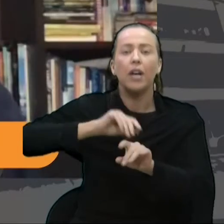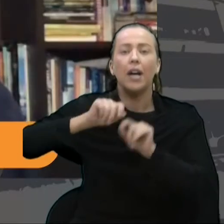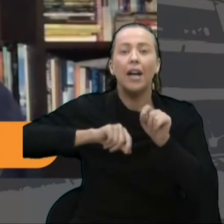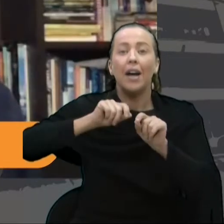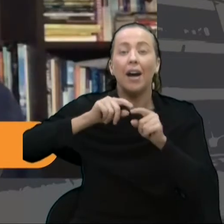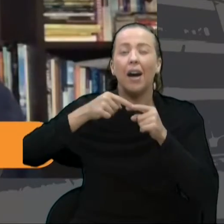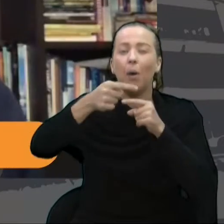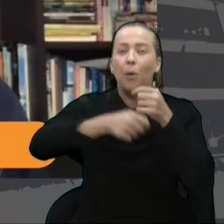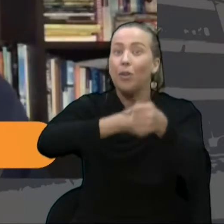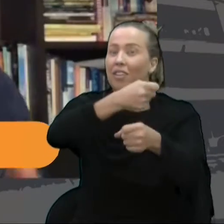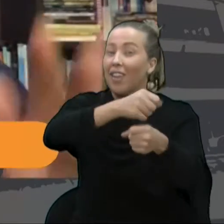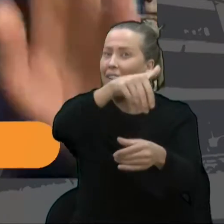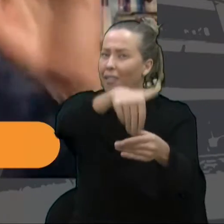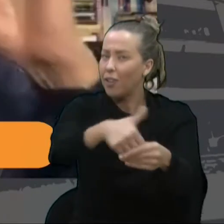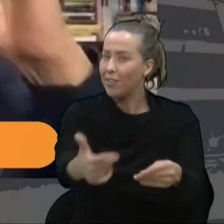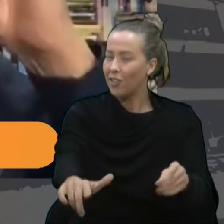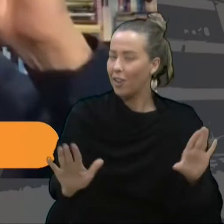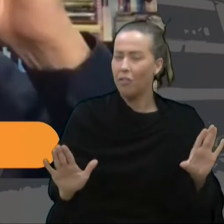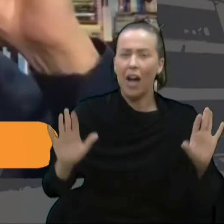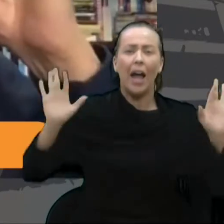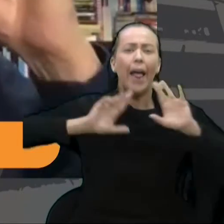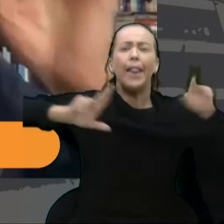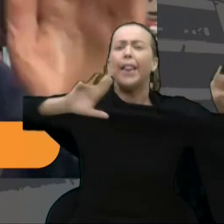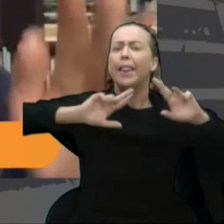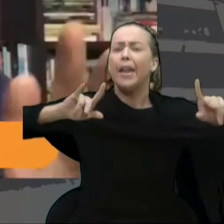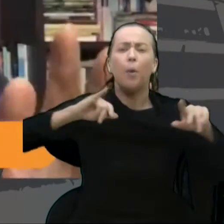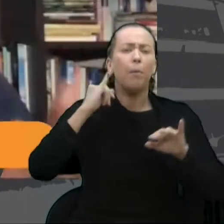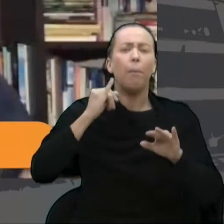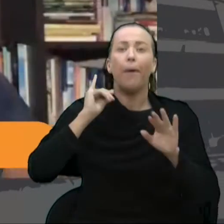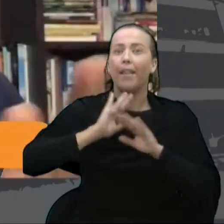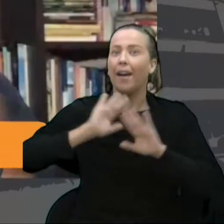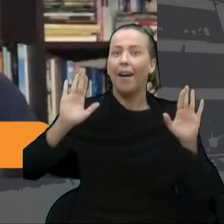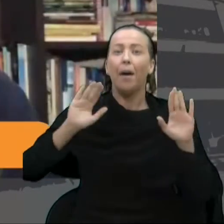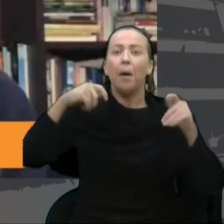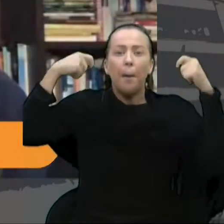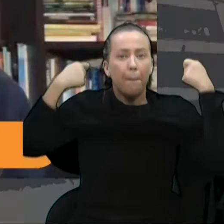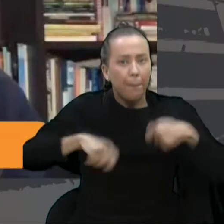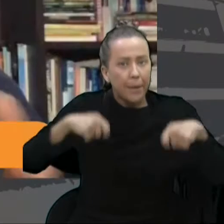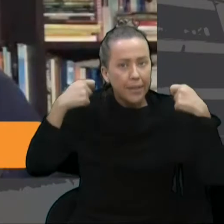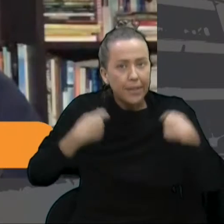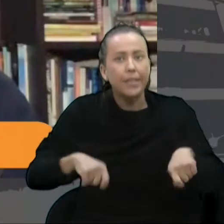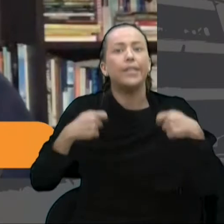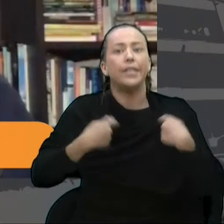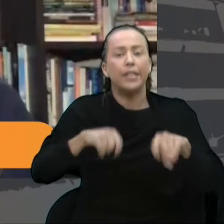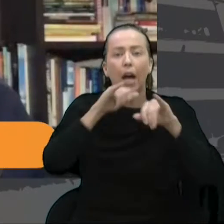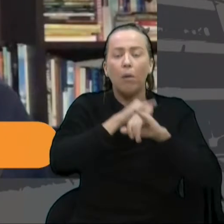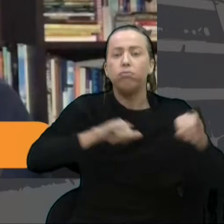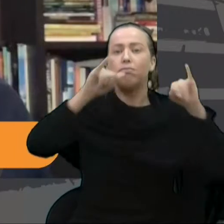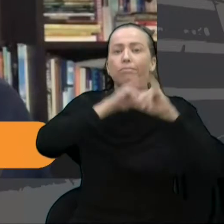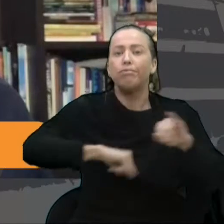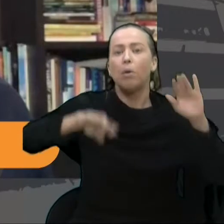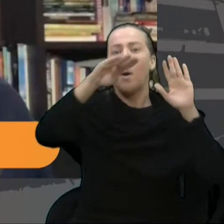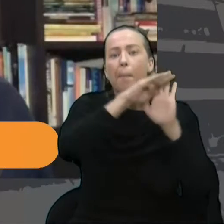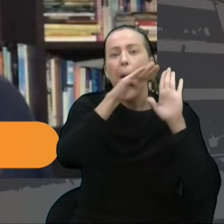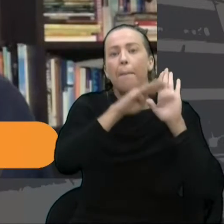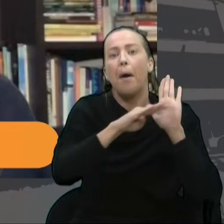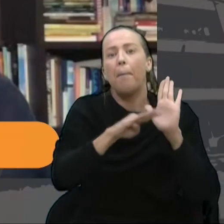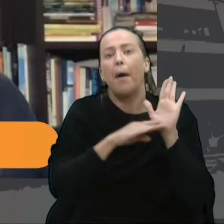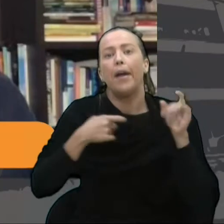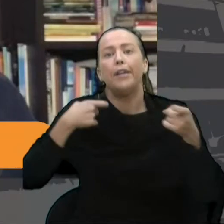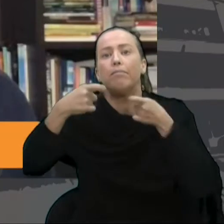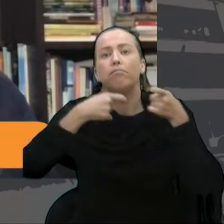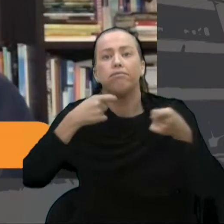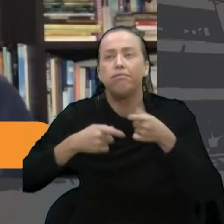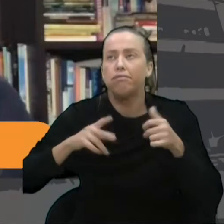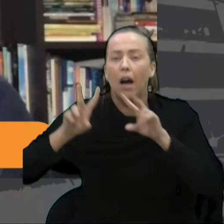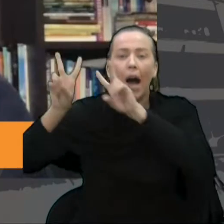do ano que vem, em que não importa o que seja, tem que adotar tais e tais posições, né? Porque